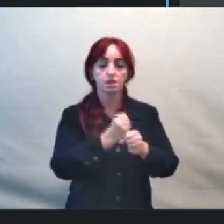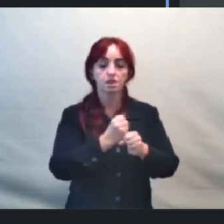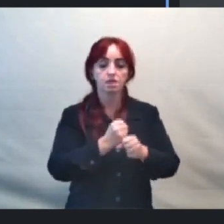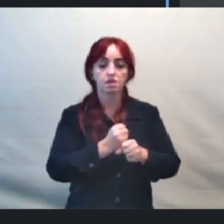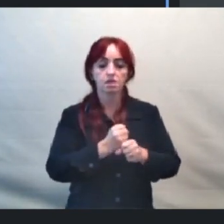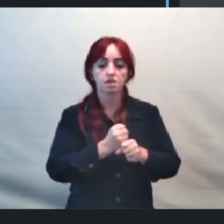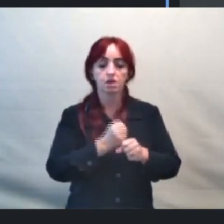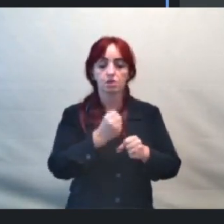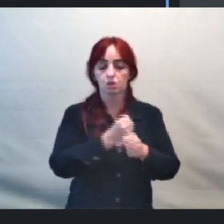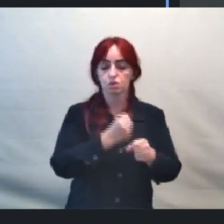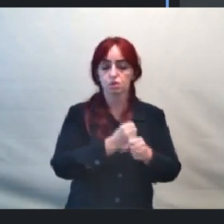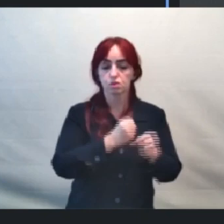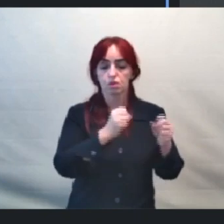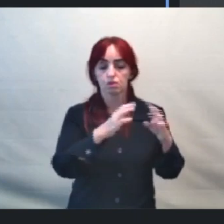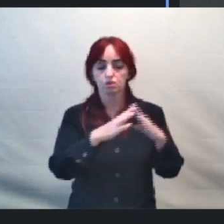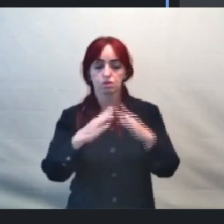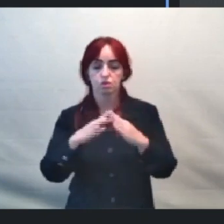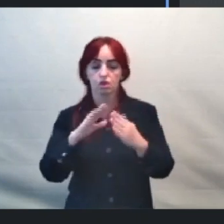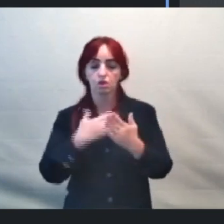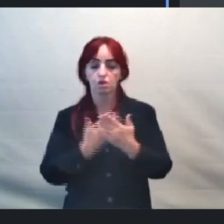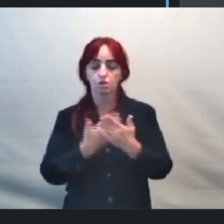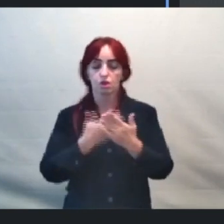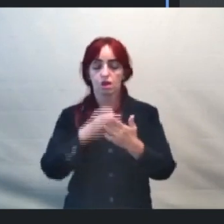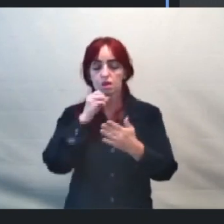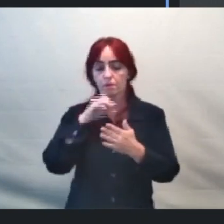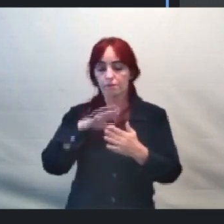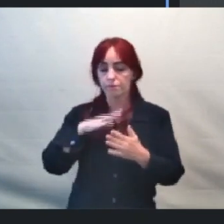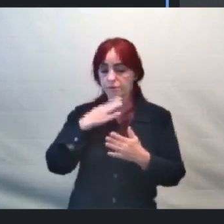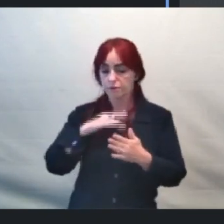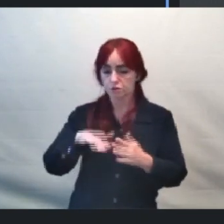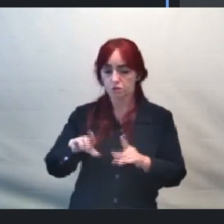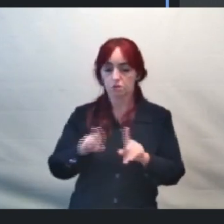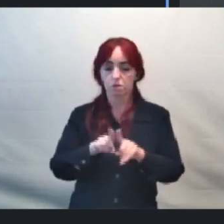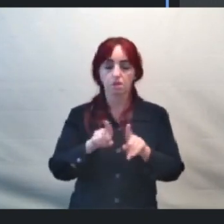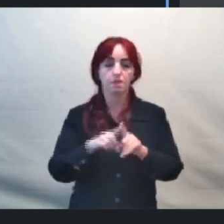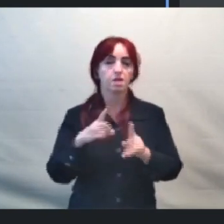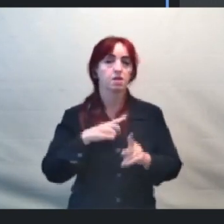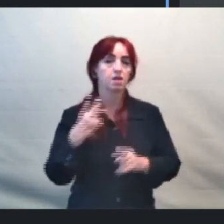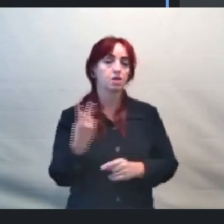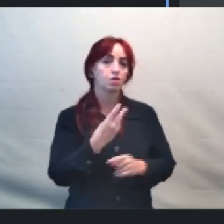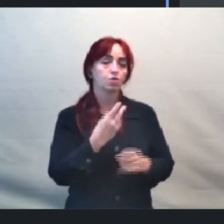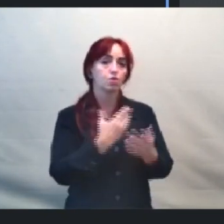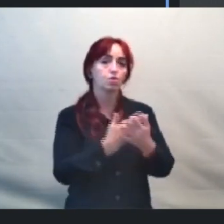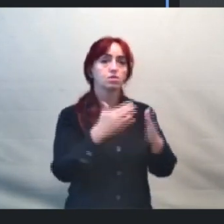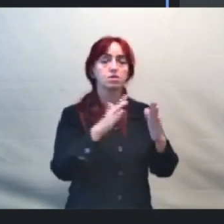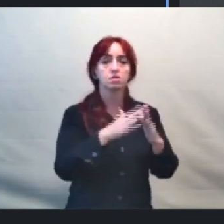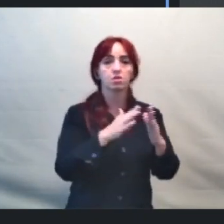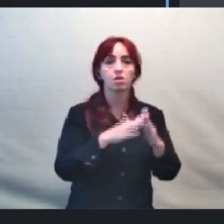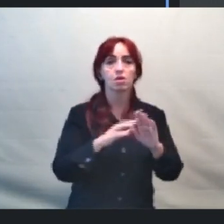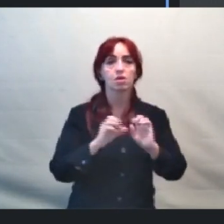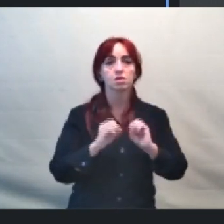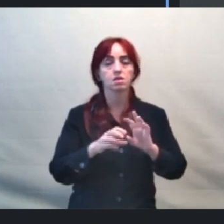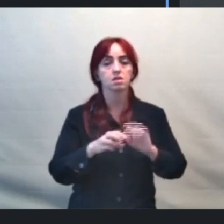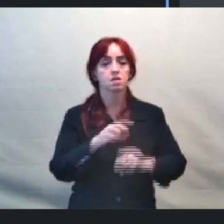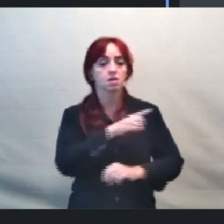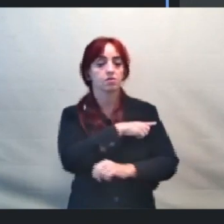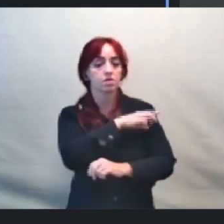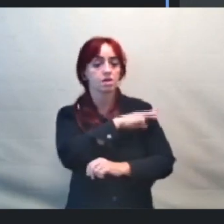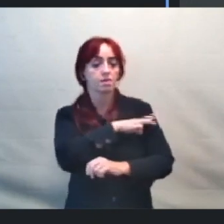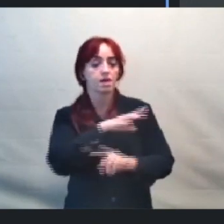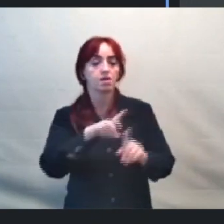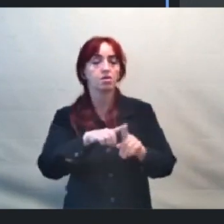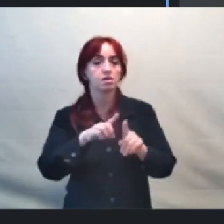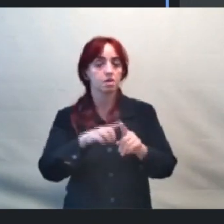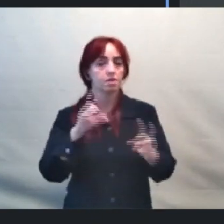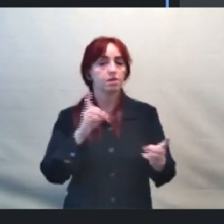já estão em curso, a gente tem mais 5 previstas, e 2 escolas de ensino fundamental que também vão atender a educação